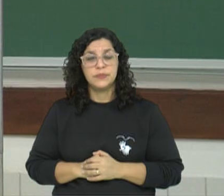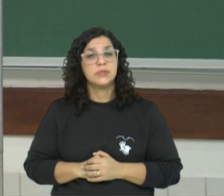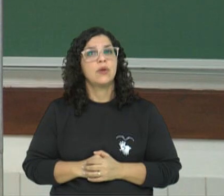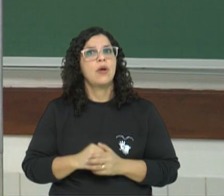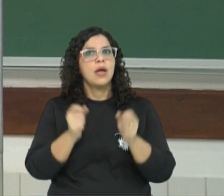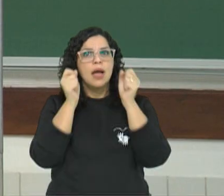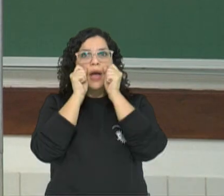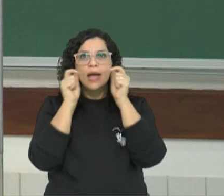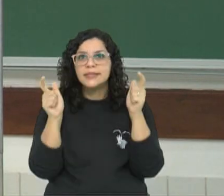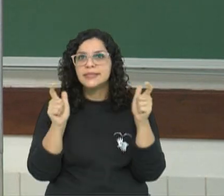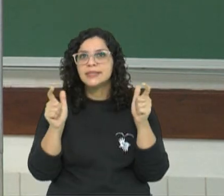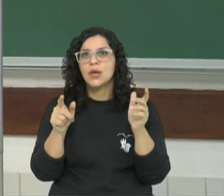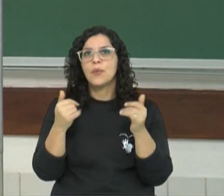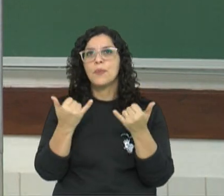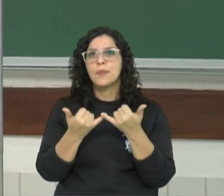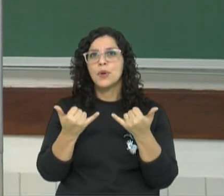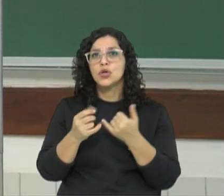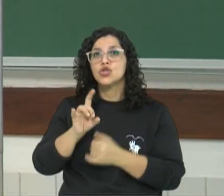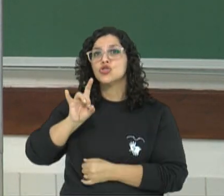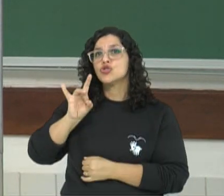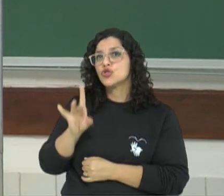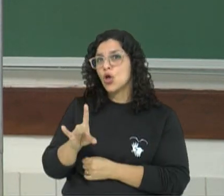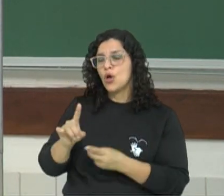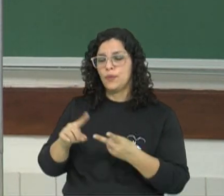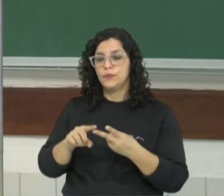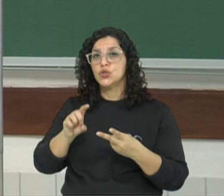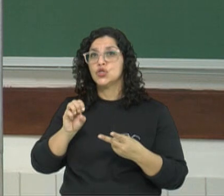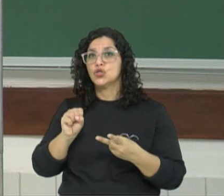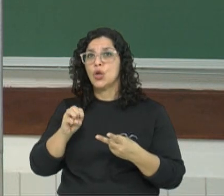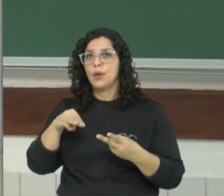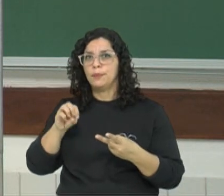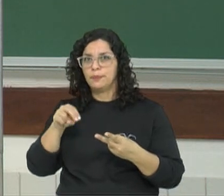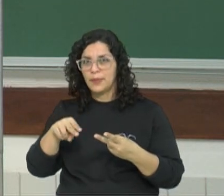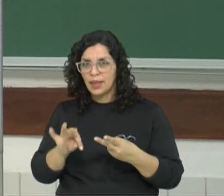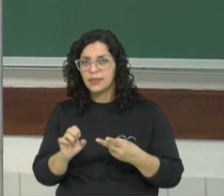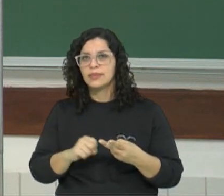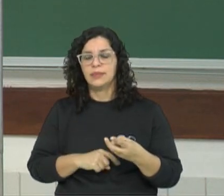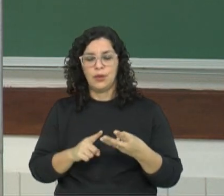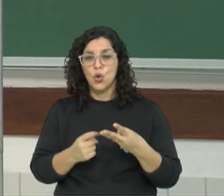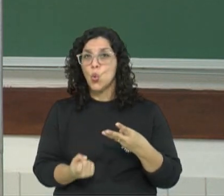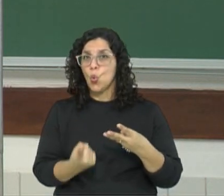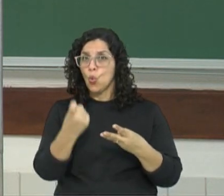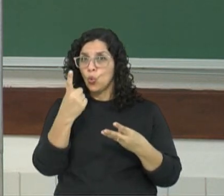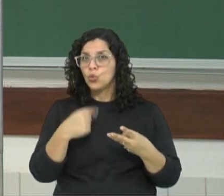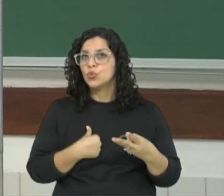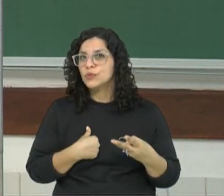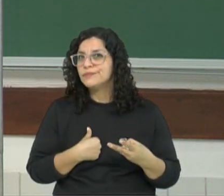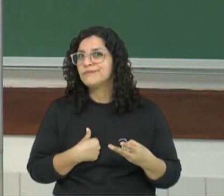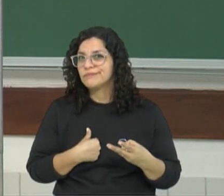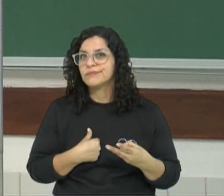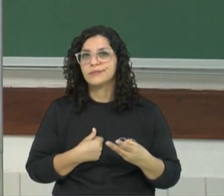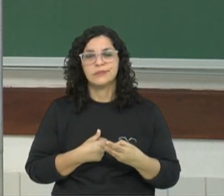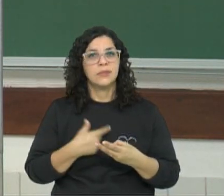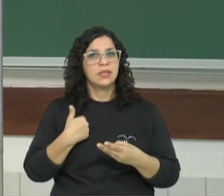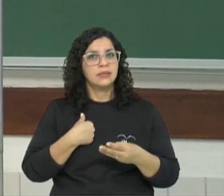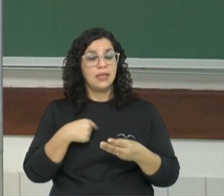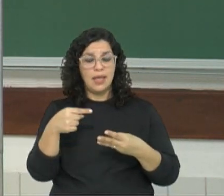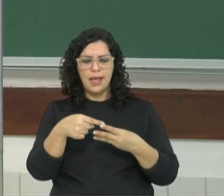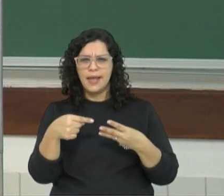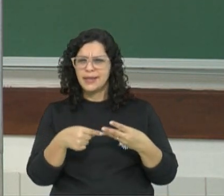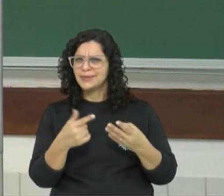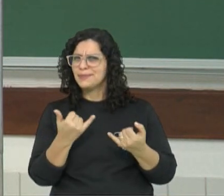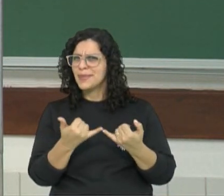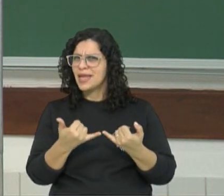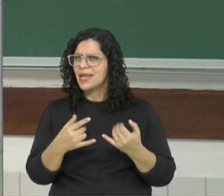fique esperto com as palavrinhas do tipo só, somente, único, certo? Ou seja, coisas que